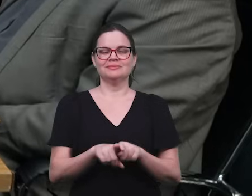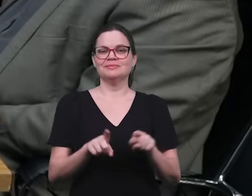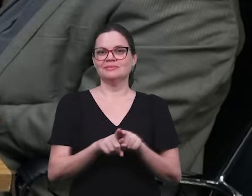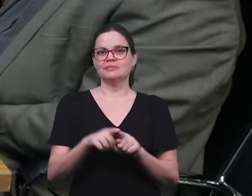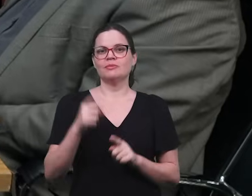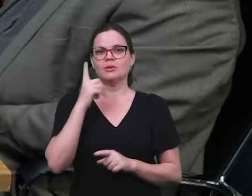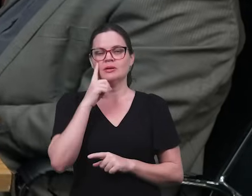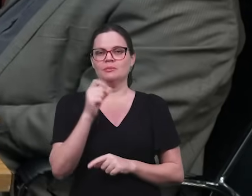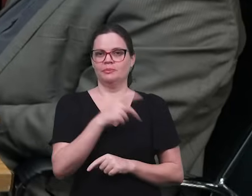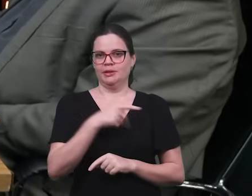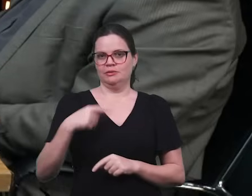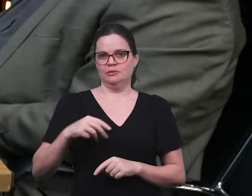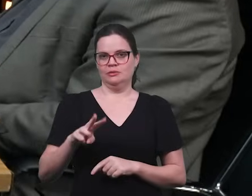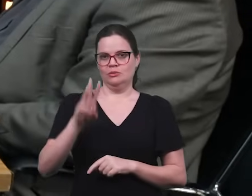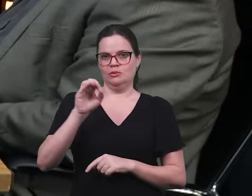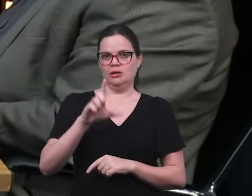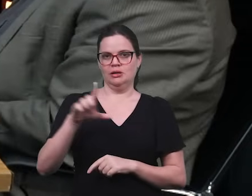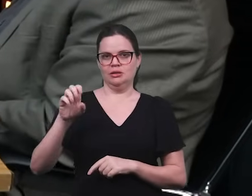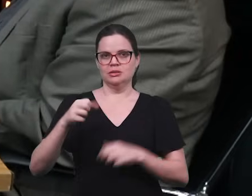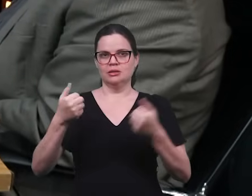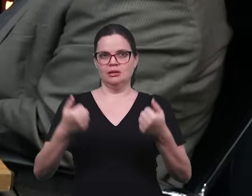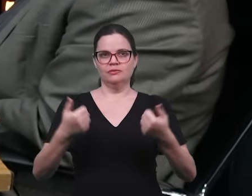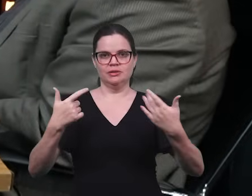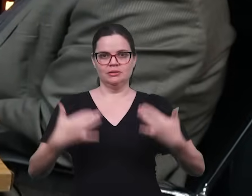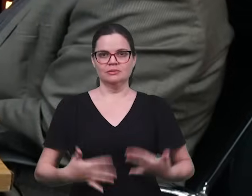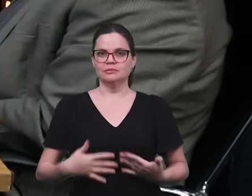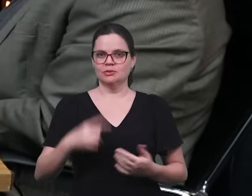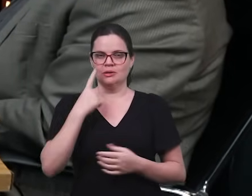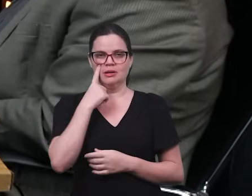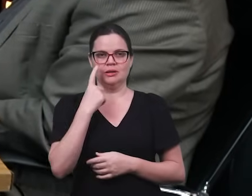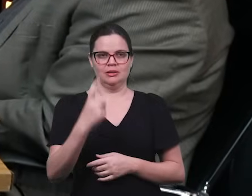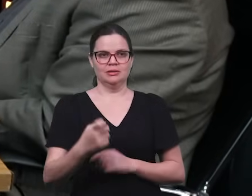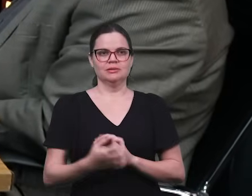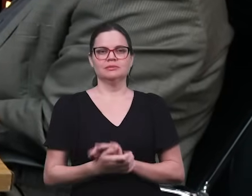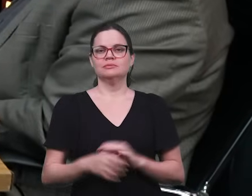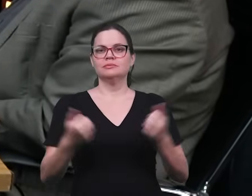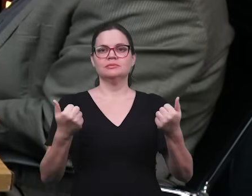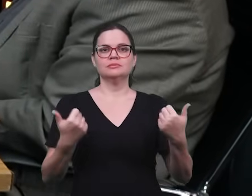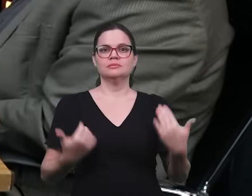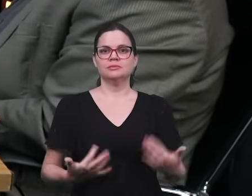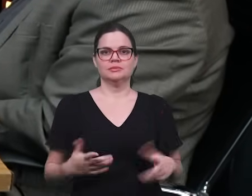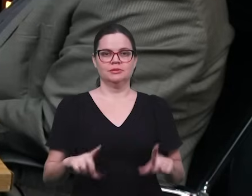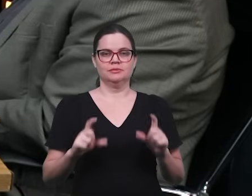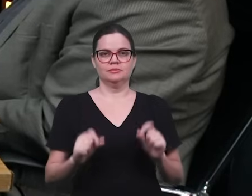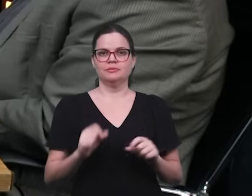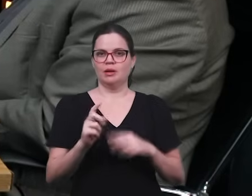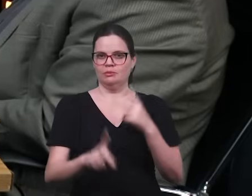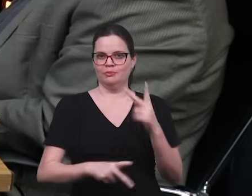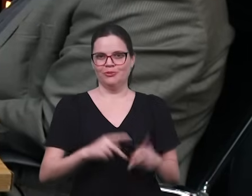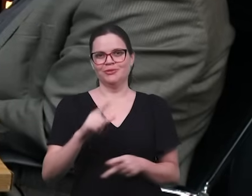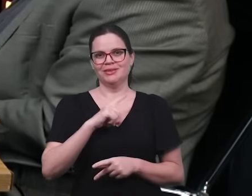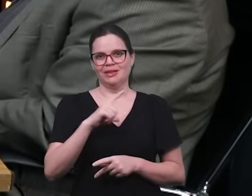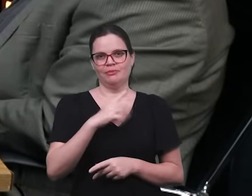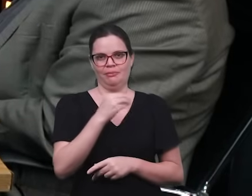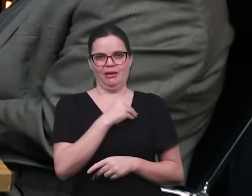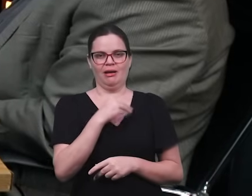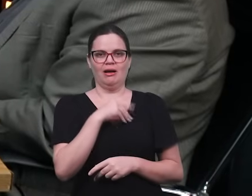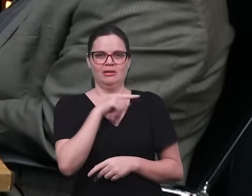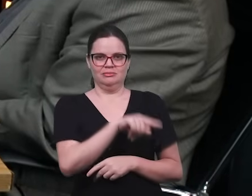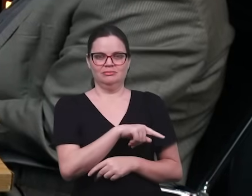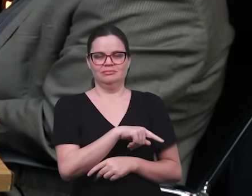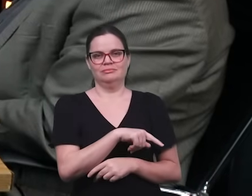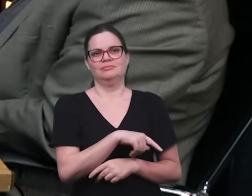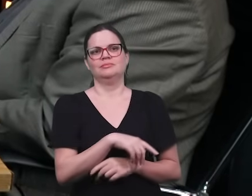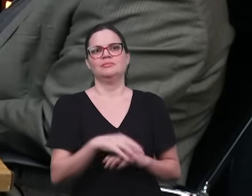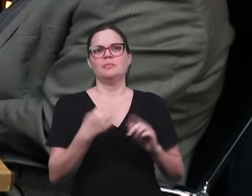O pastor Wallace, ele fez uma menção muito interessante, dizendo que o povo pecou, né, e clamou